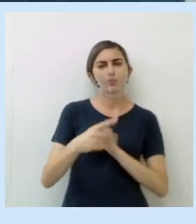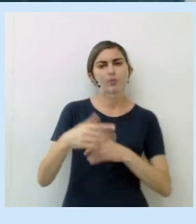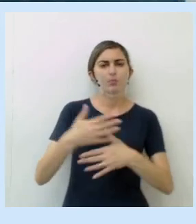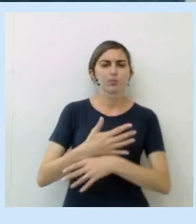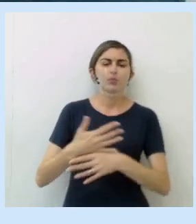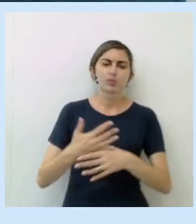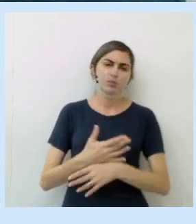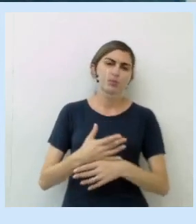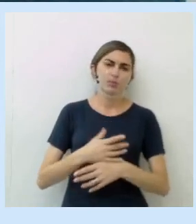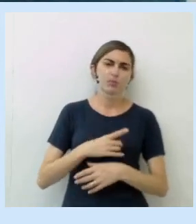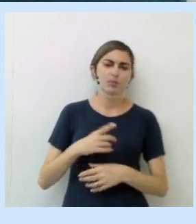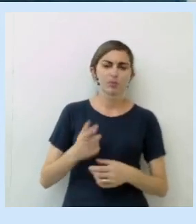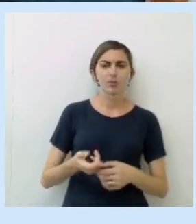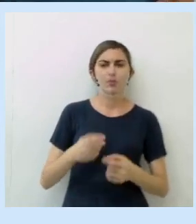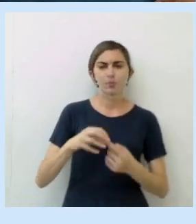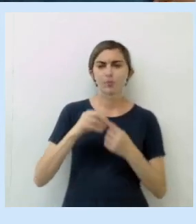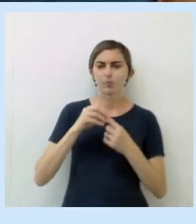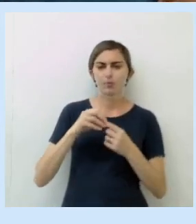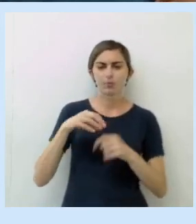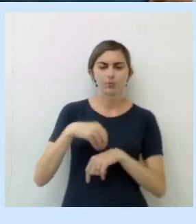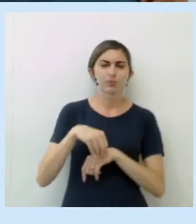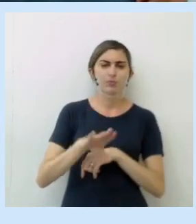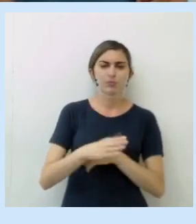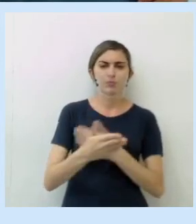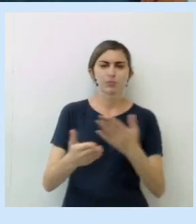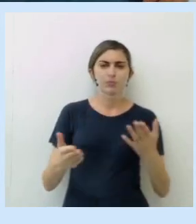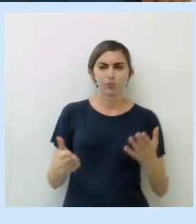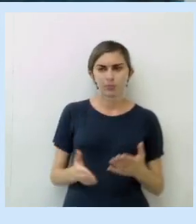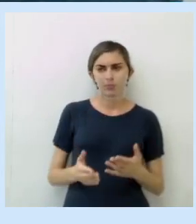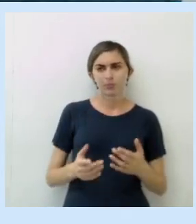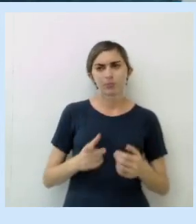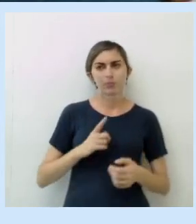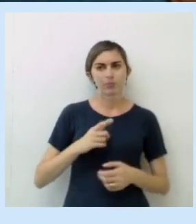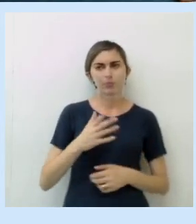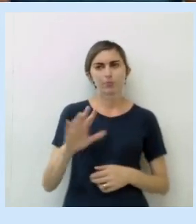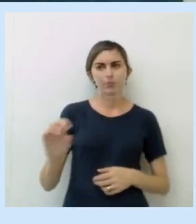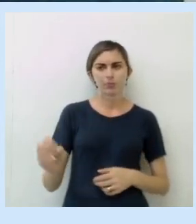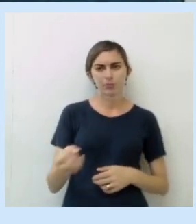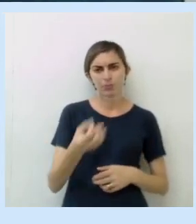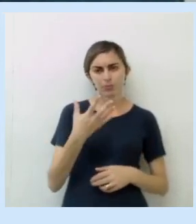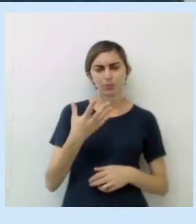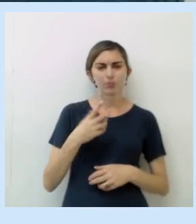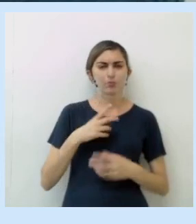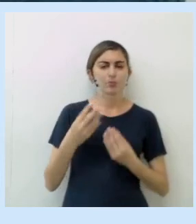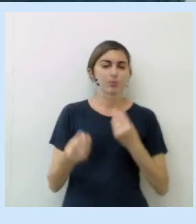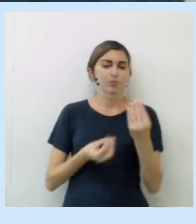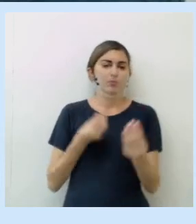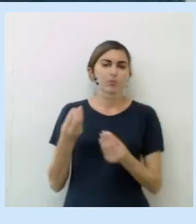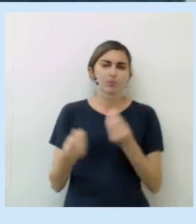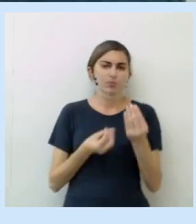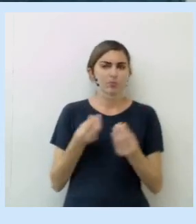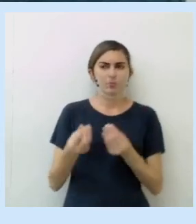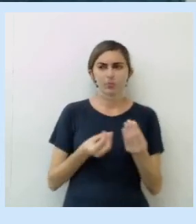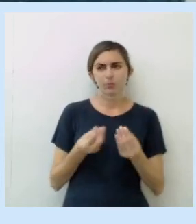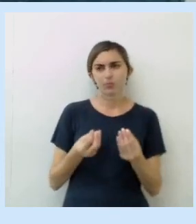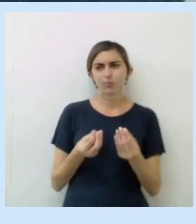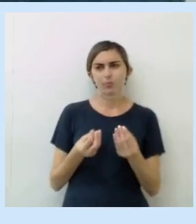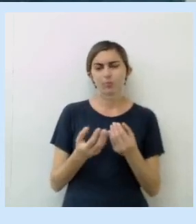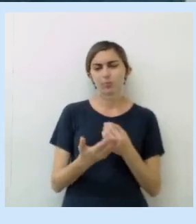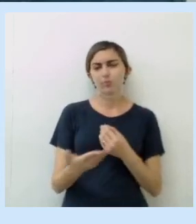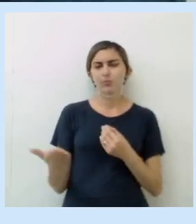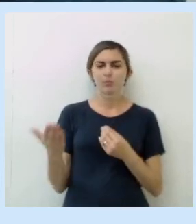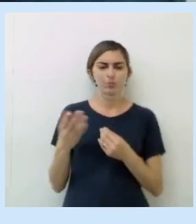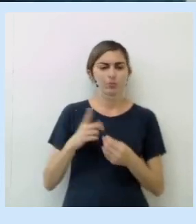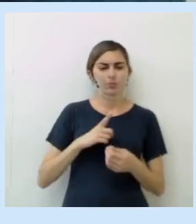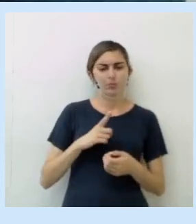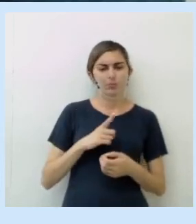cidade, a priori, ela vinha trazendo para a gente. E atualmente, como é que vai funcionar essa questão? Então a